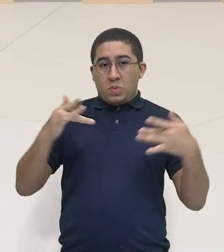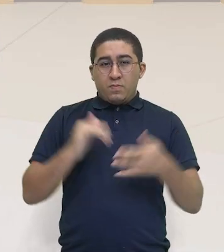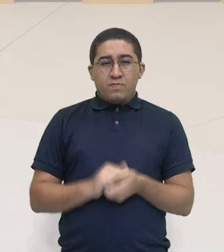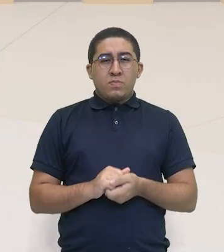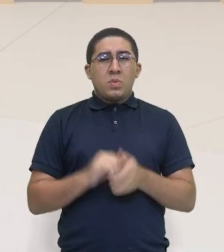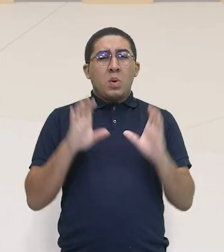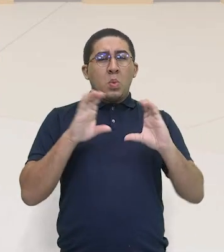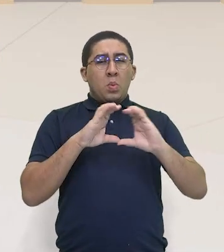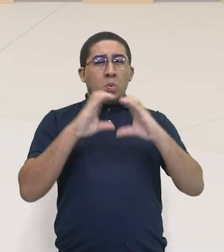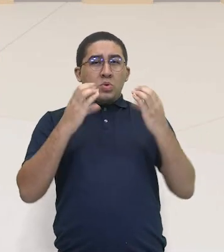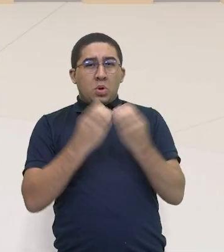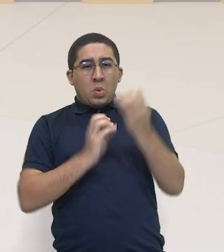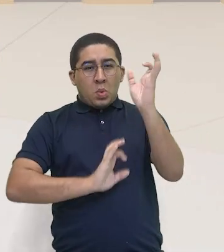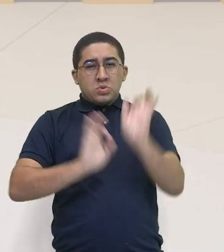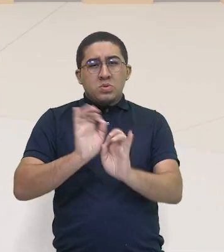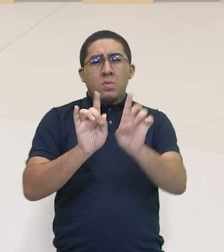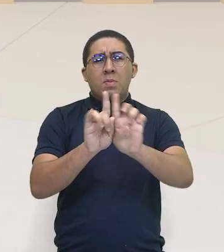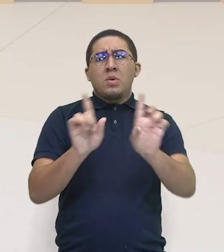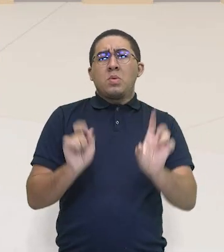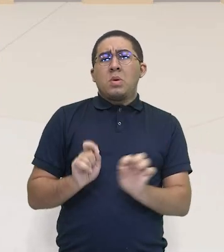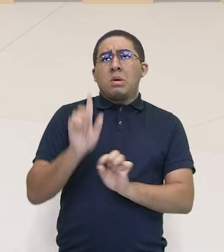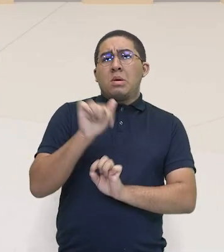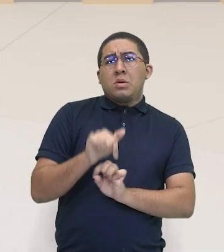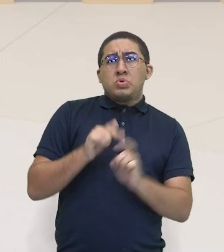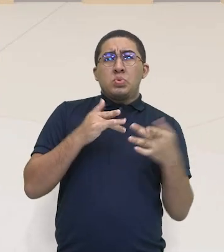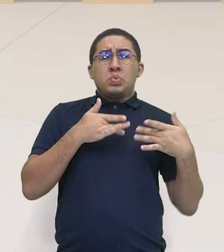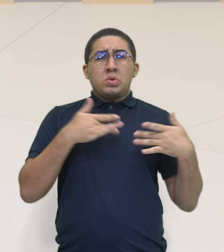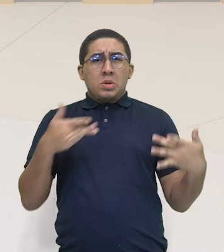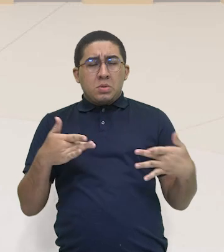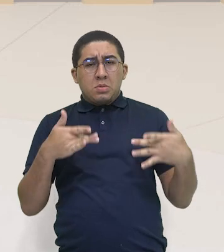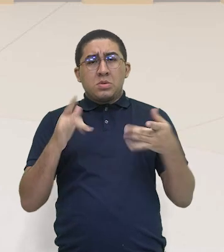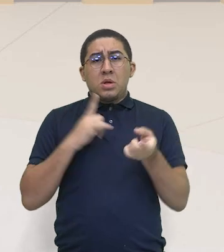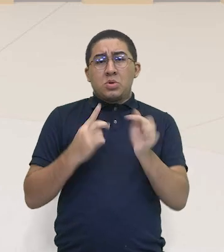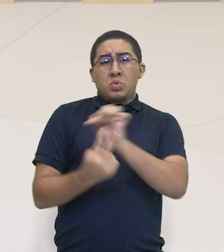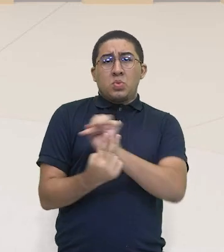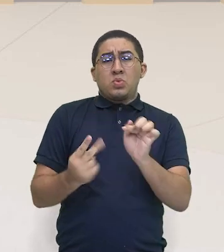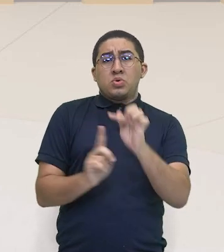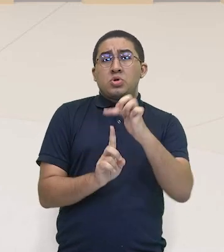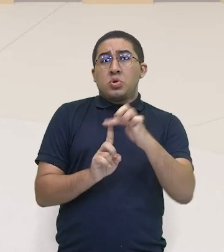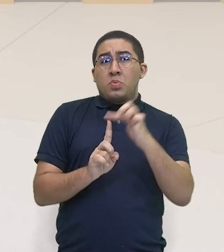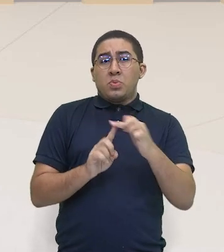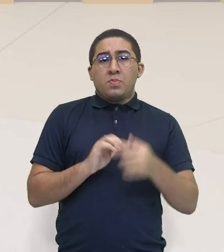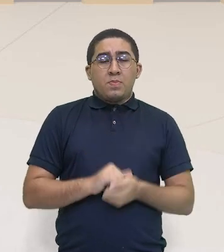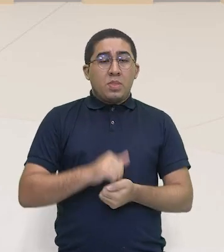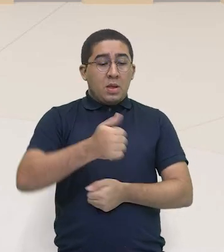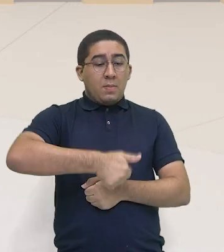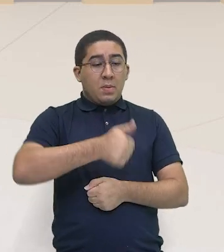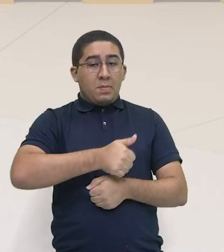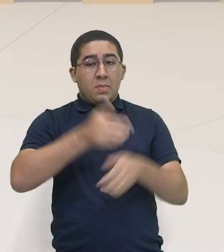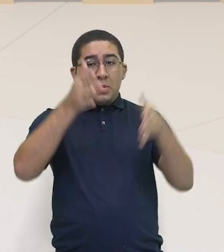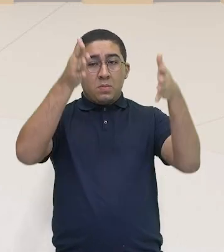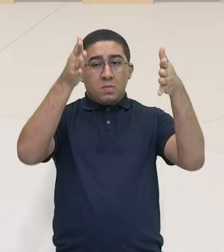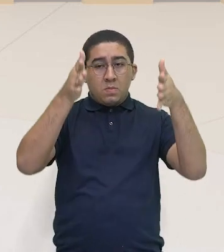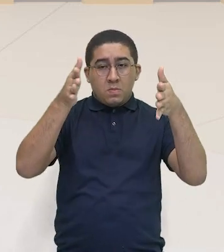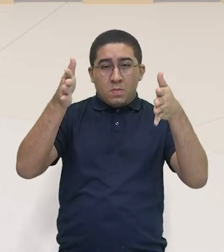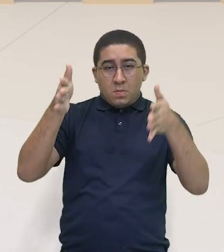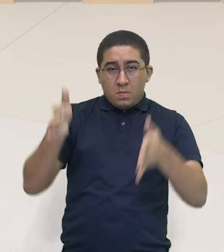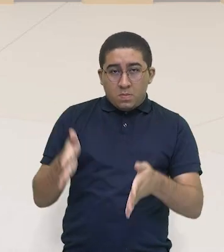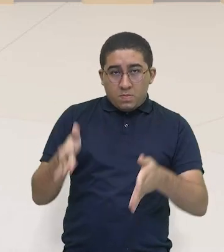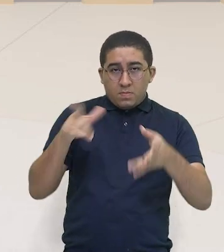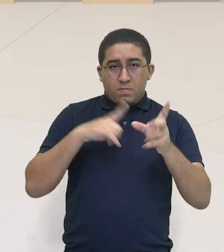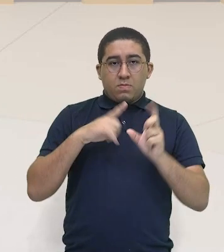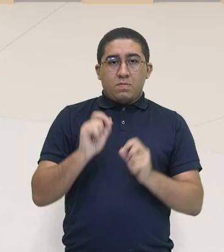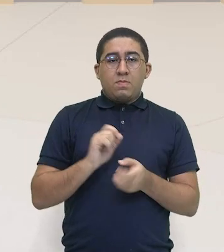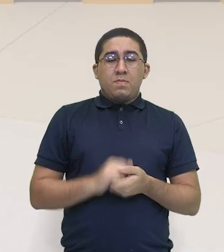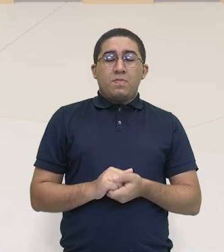mais. O que seria essa solidariedade mecânica e essa orgânica? Na mecânica, a sociedade vai além da soma